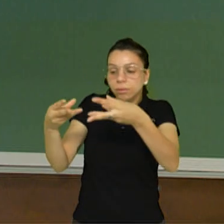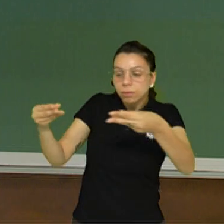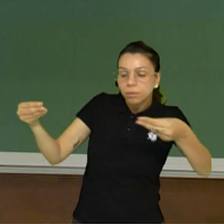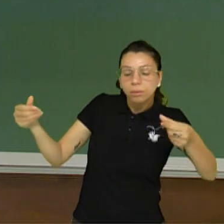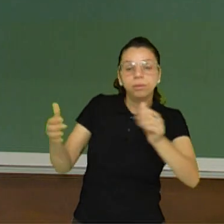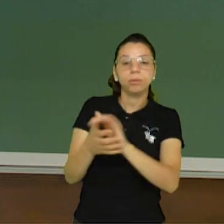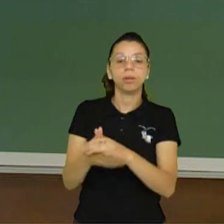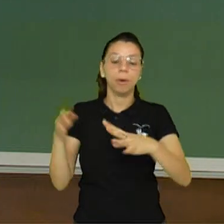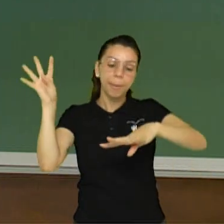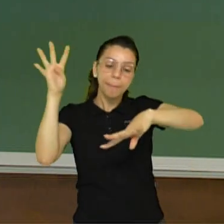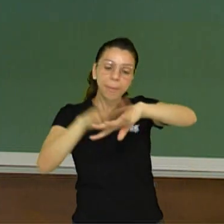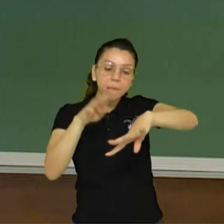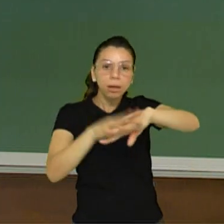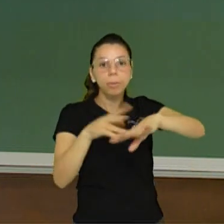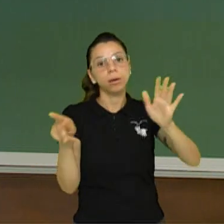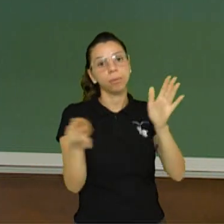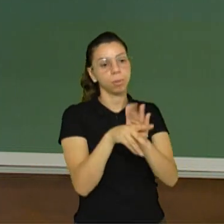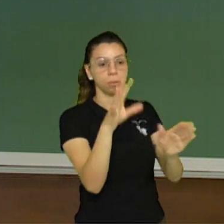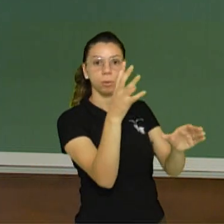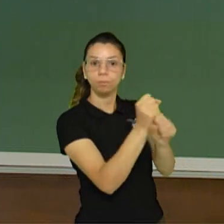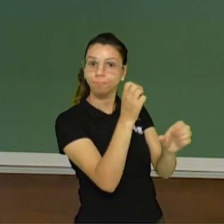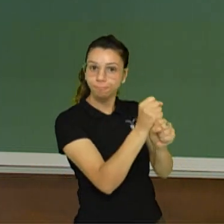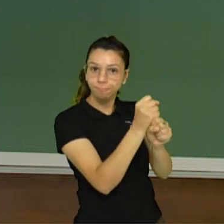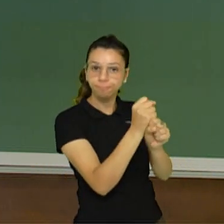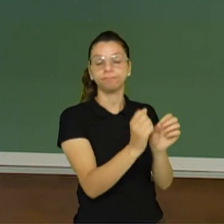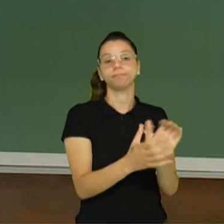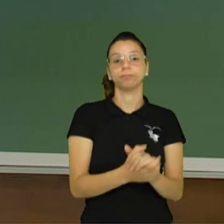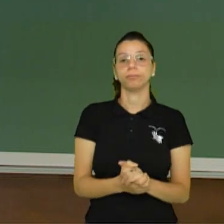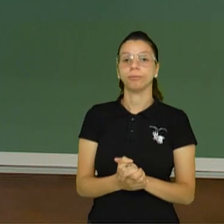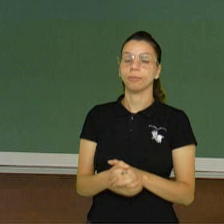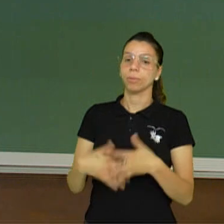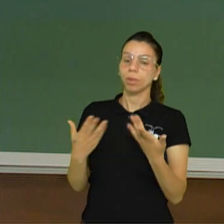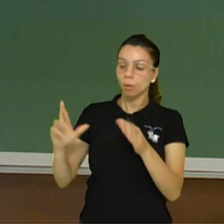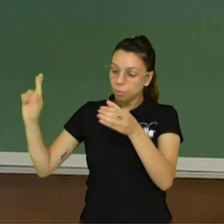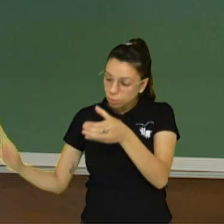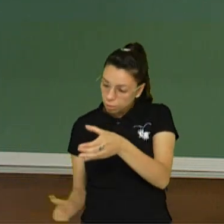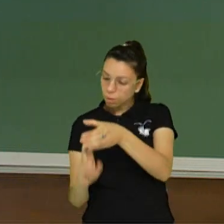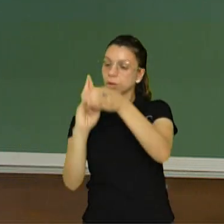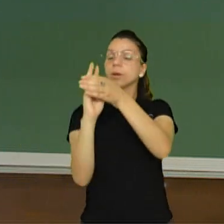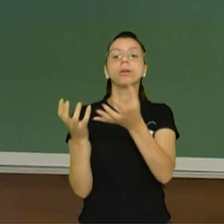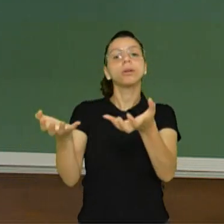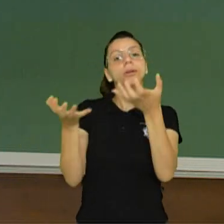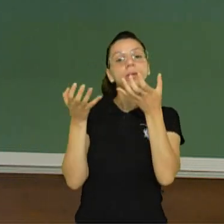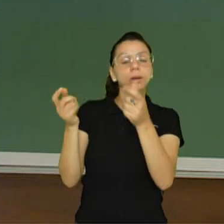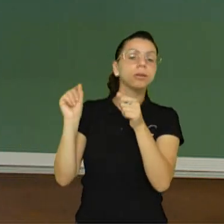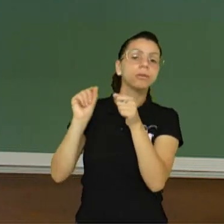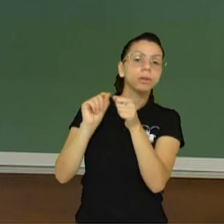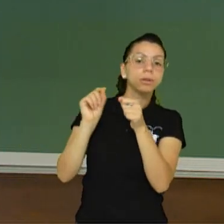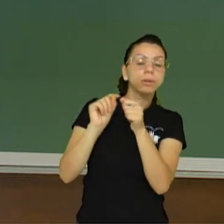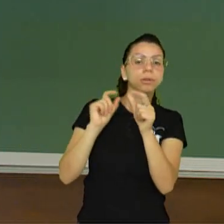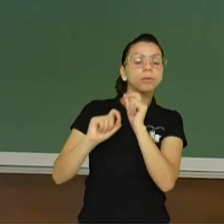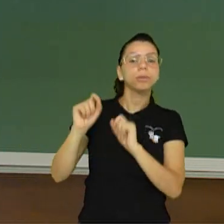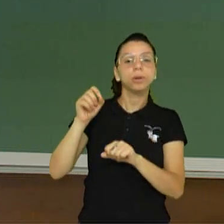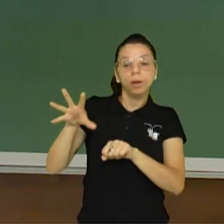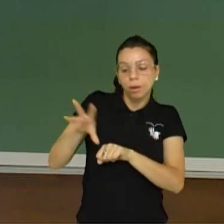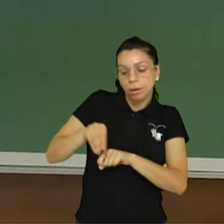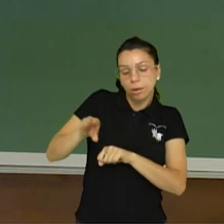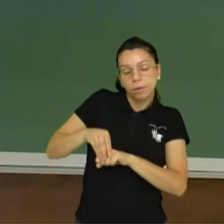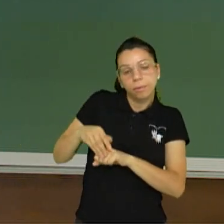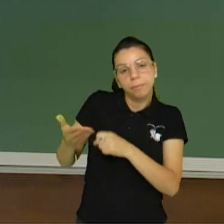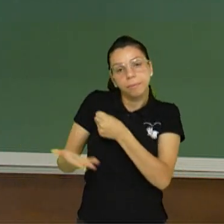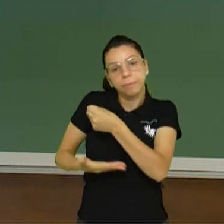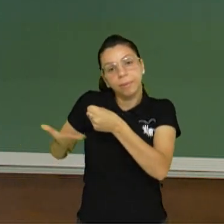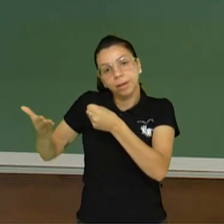essa linguagem quantitativa. Então, os renascentistas queriam fazer um conhecimento mais